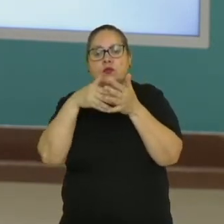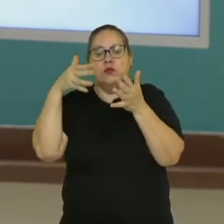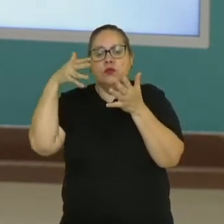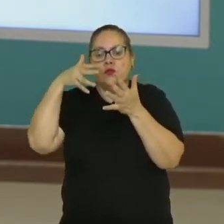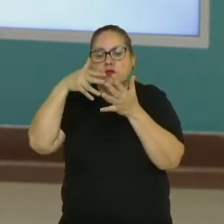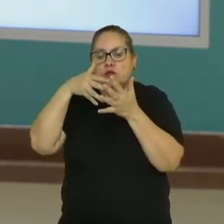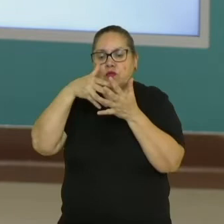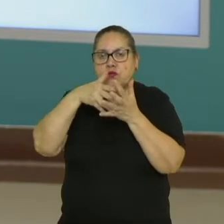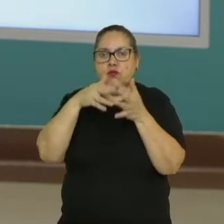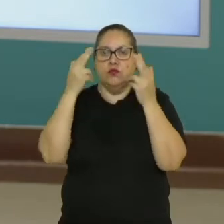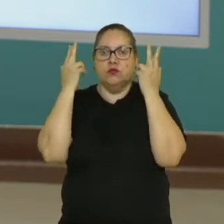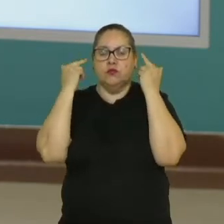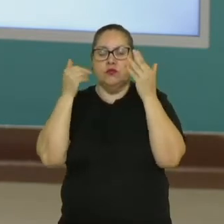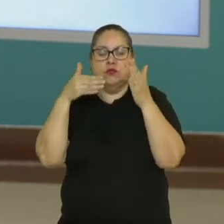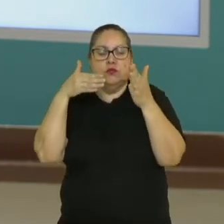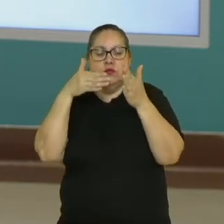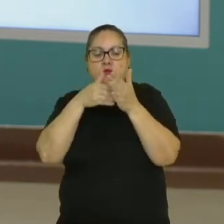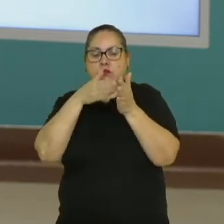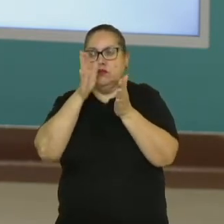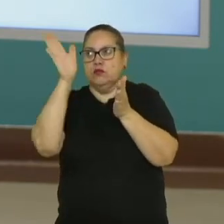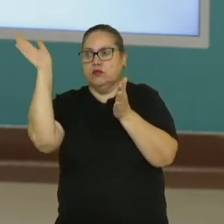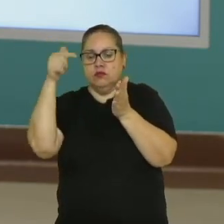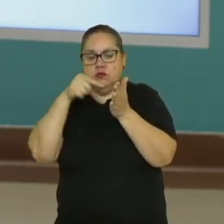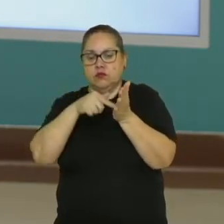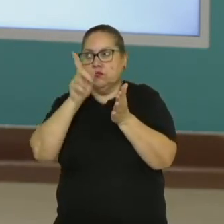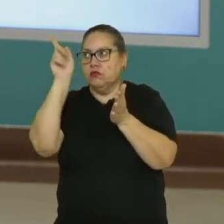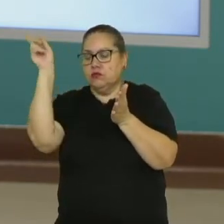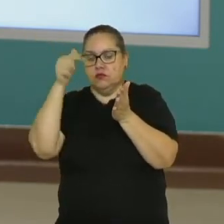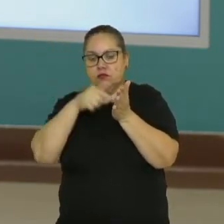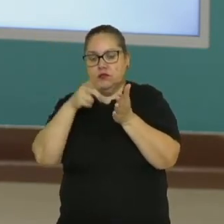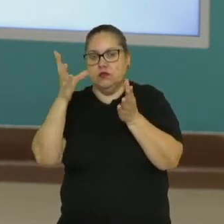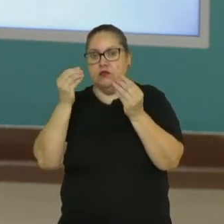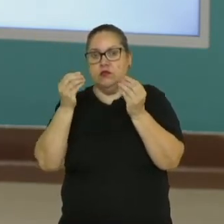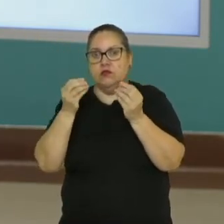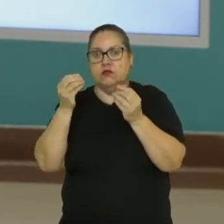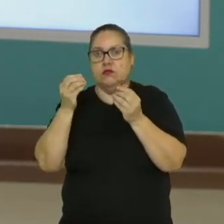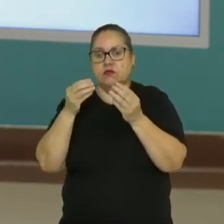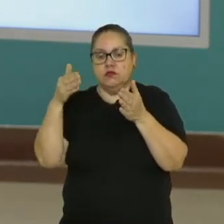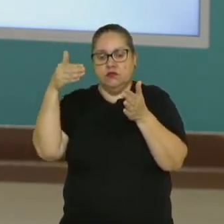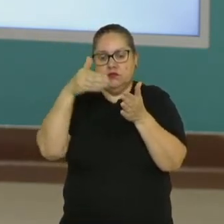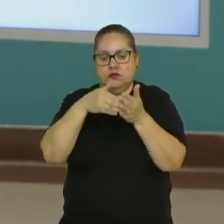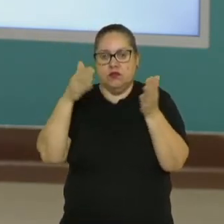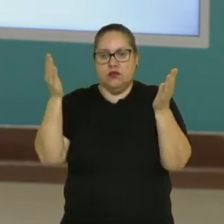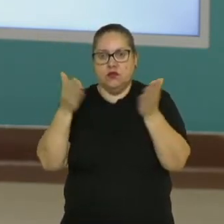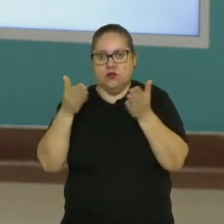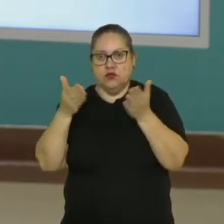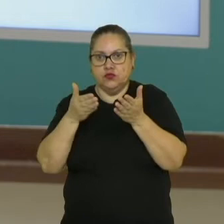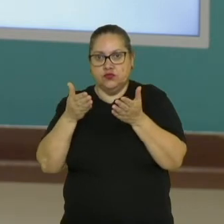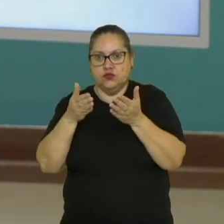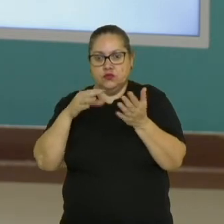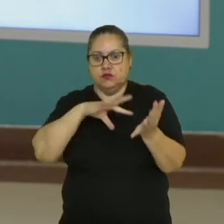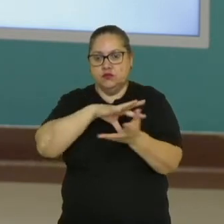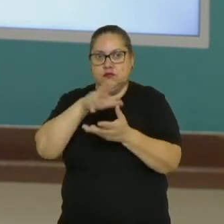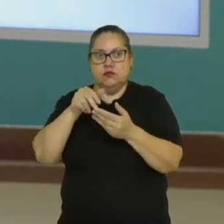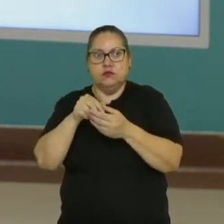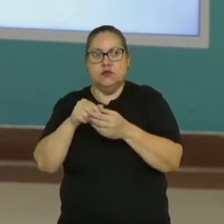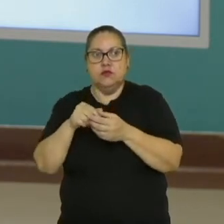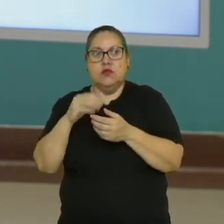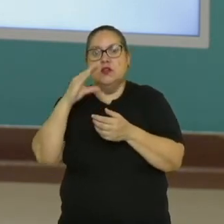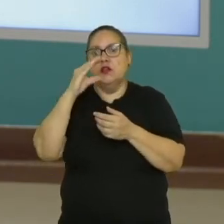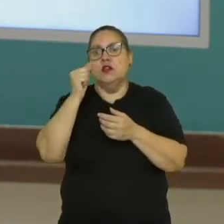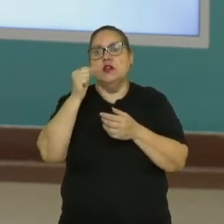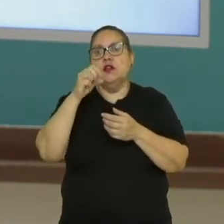filtro natural que impede que a grande quantidade desses raios cheguem hoje na superfície do nosso planeta? É